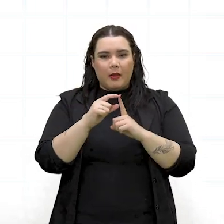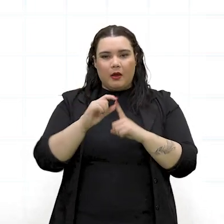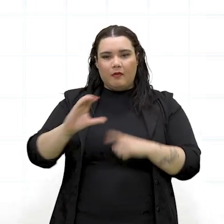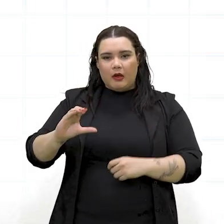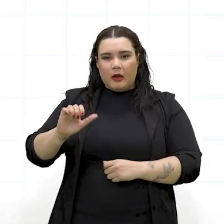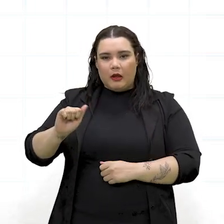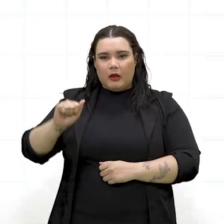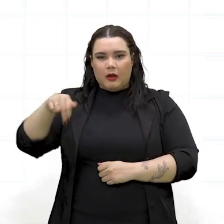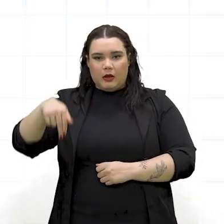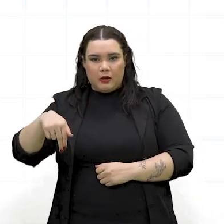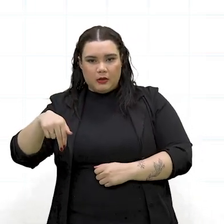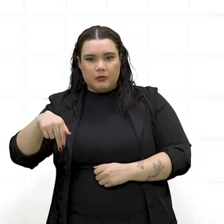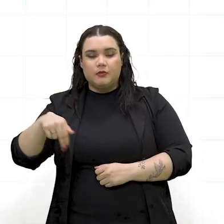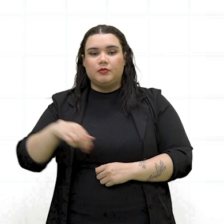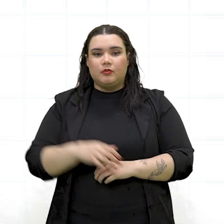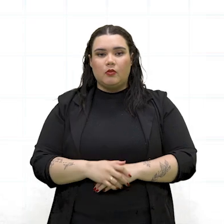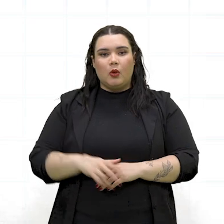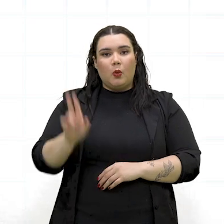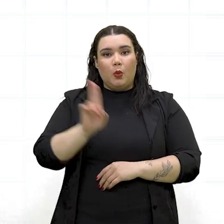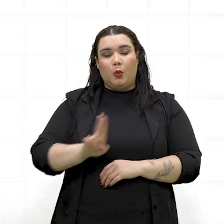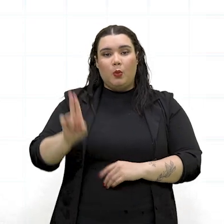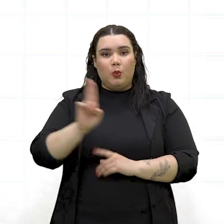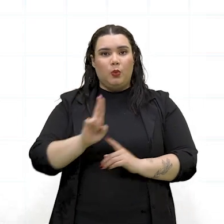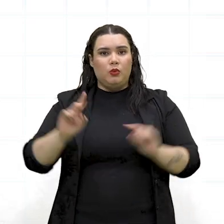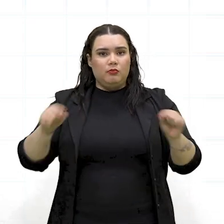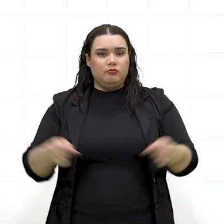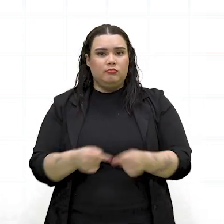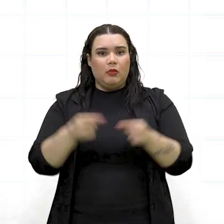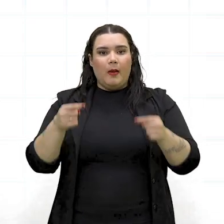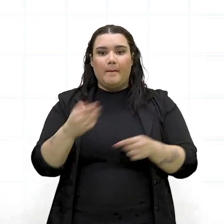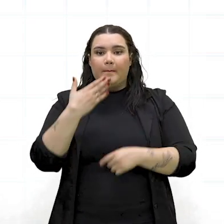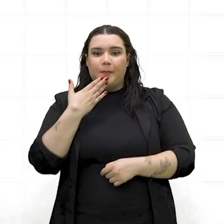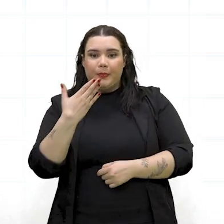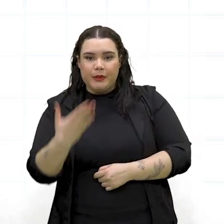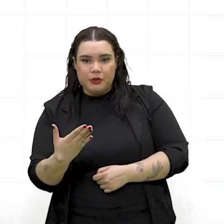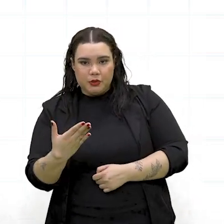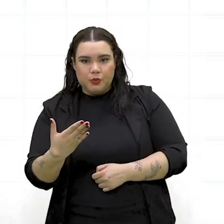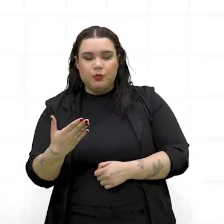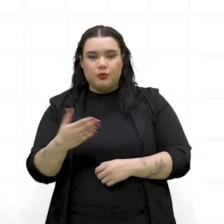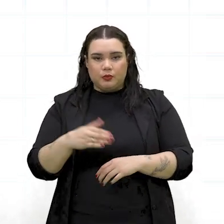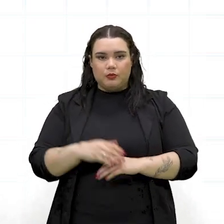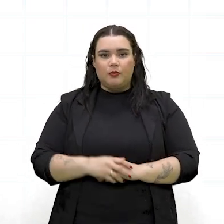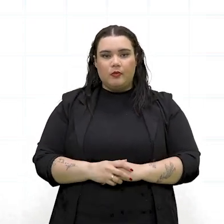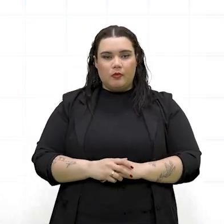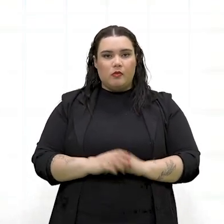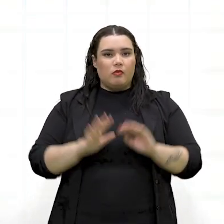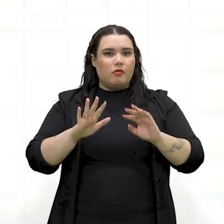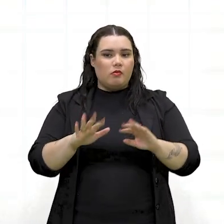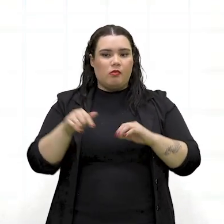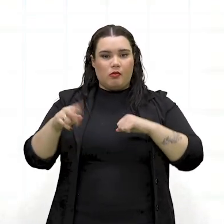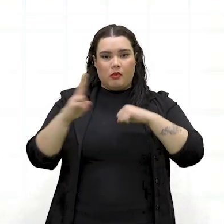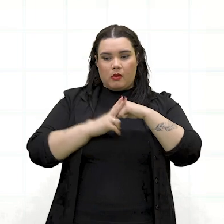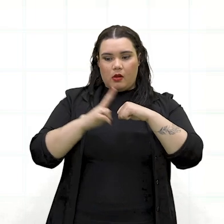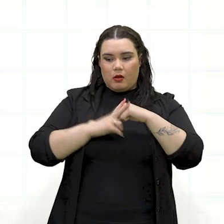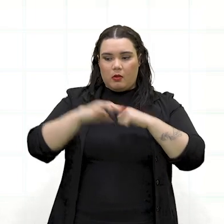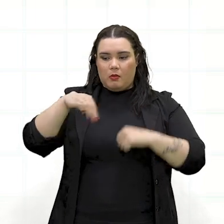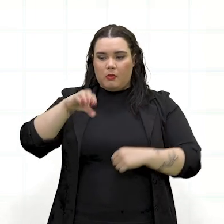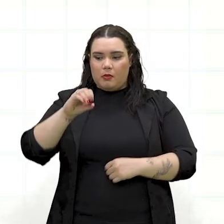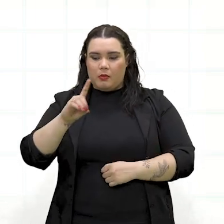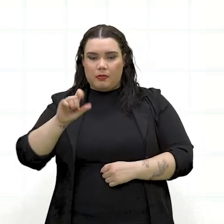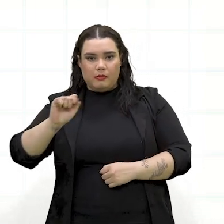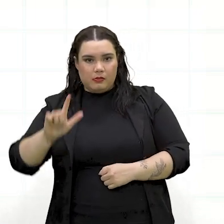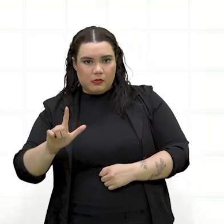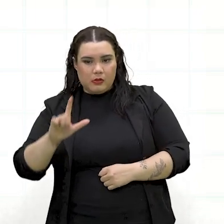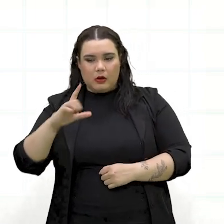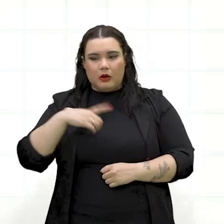que será utilizado nesse caso aqui para pedidos. Lembrando que os verbos modais na língua inglesa, além do